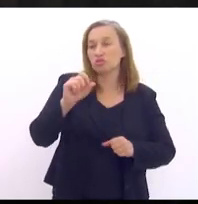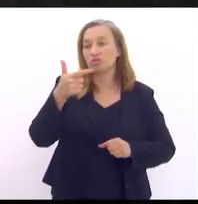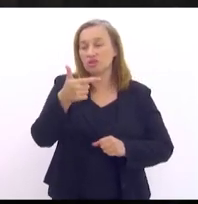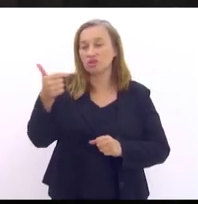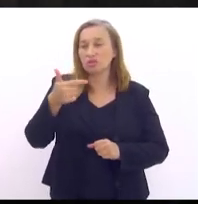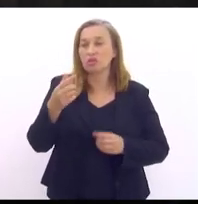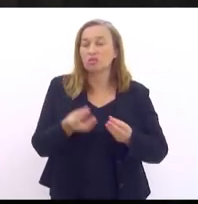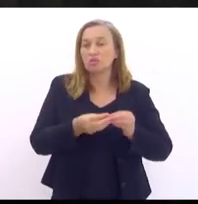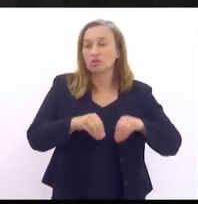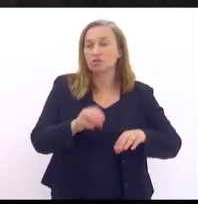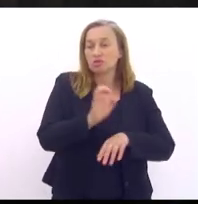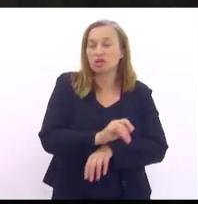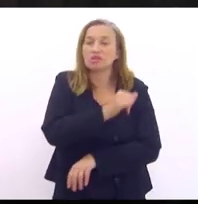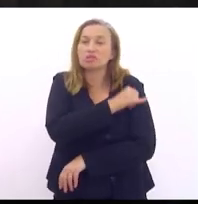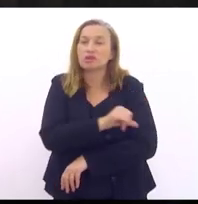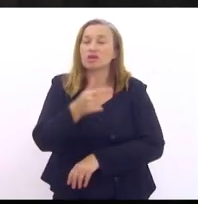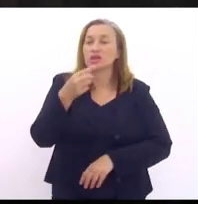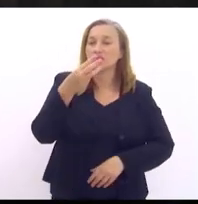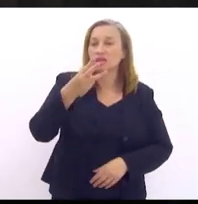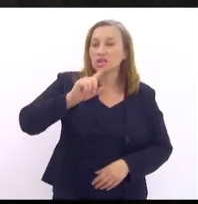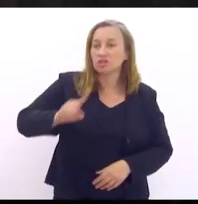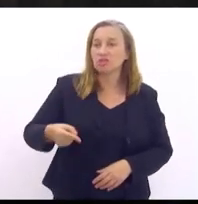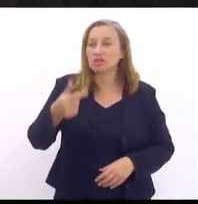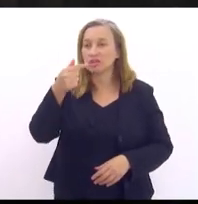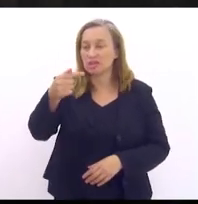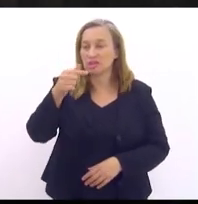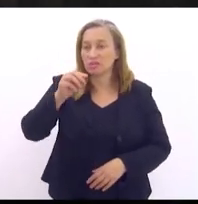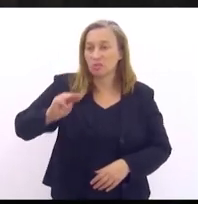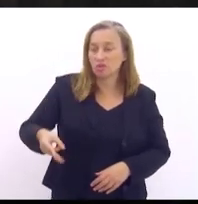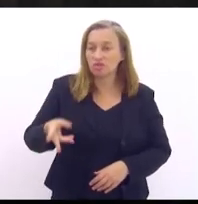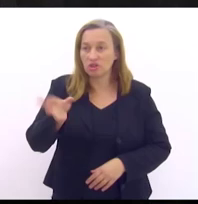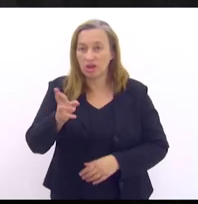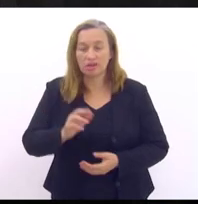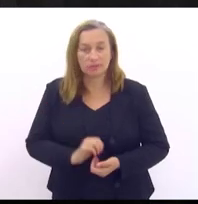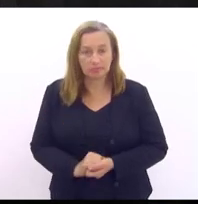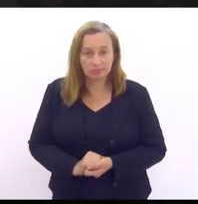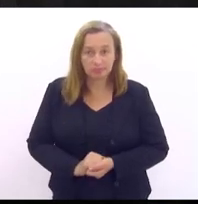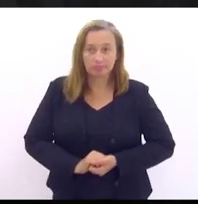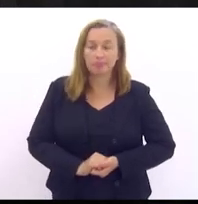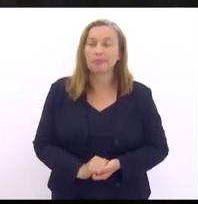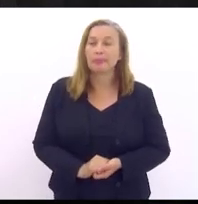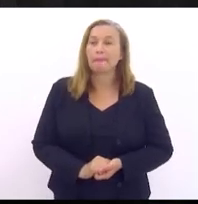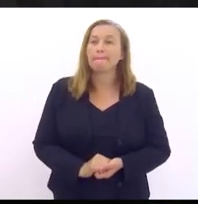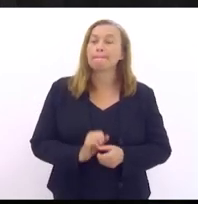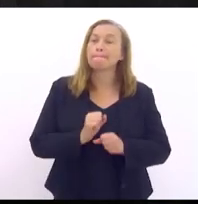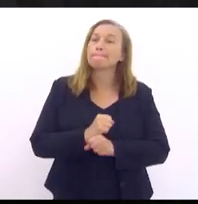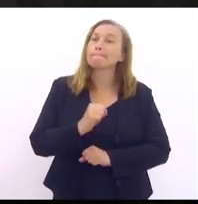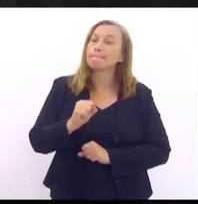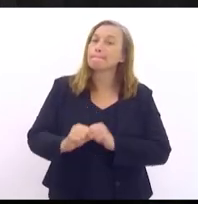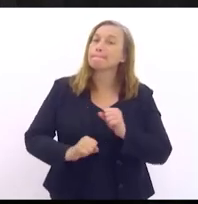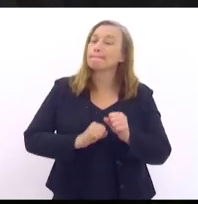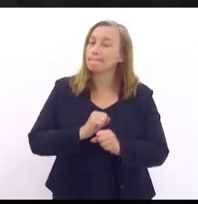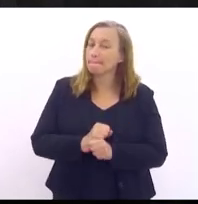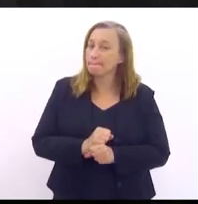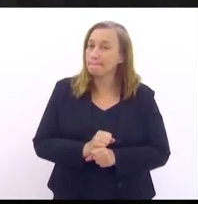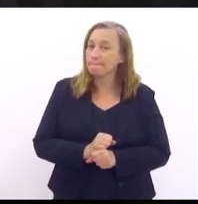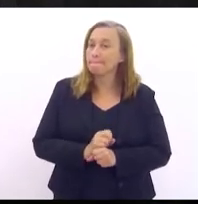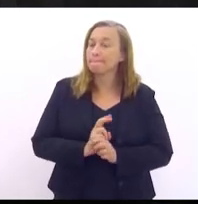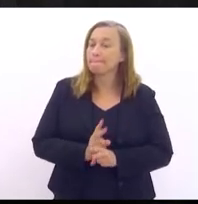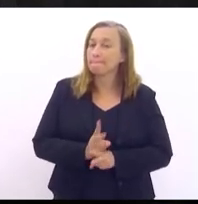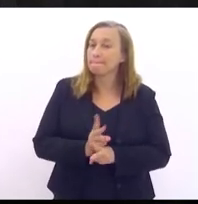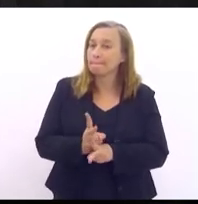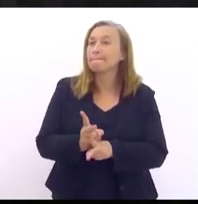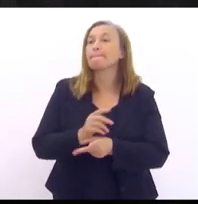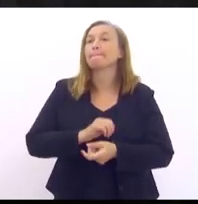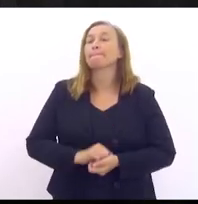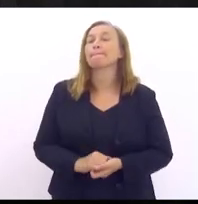Janeiro de 3,7 bilhões de reais. E, nos anos sucessivos,